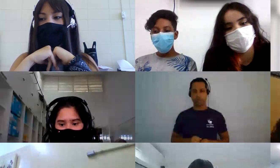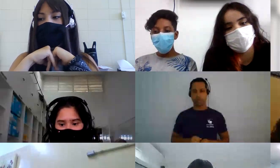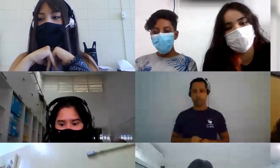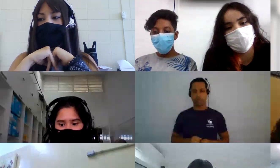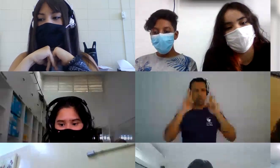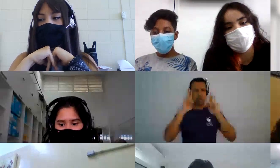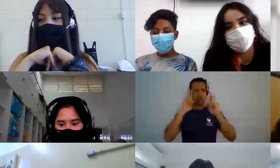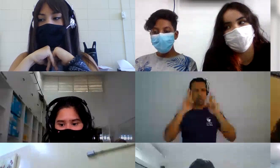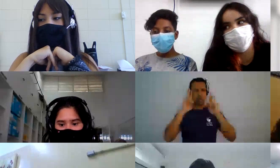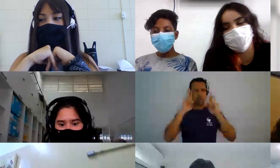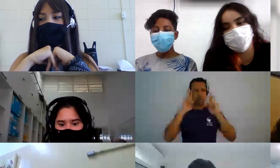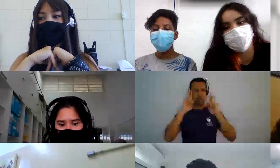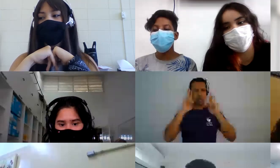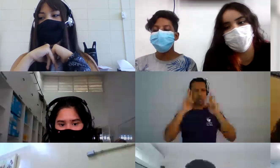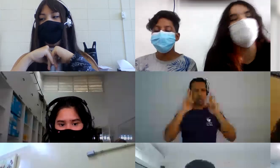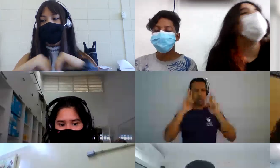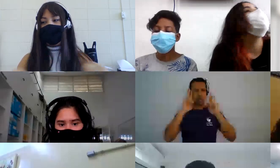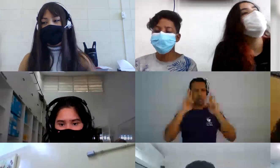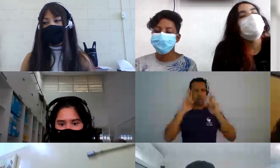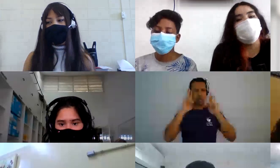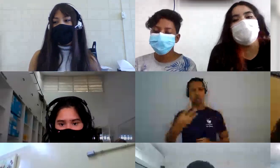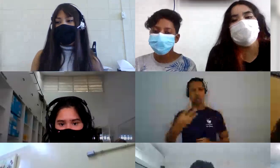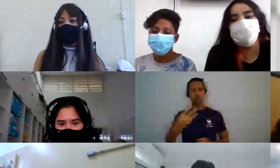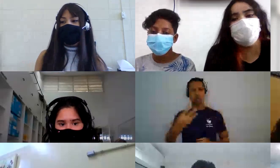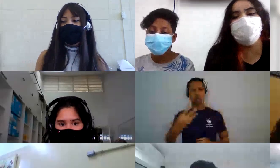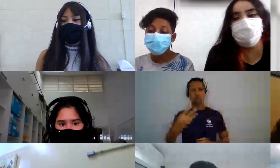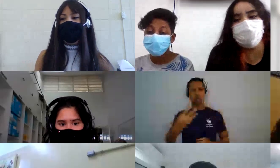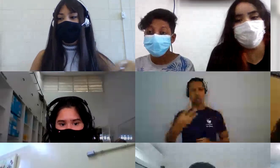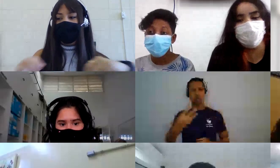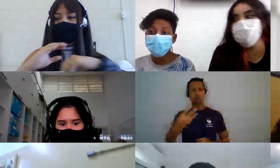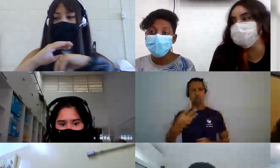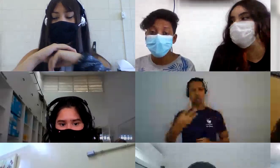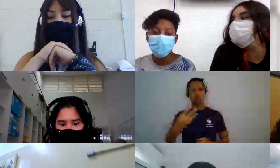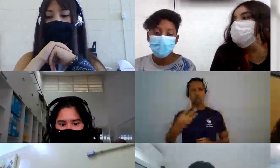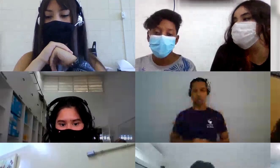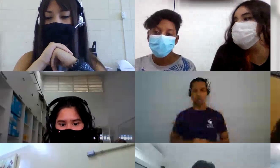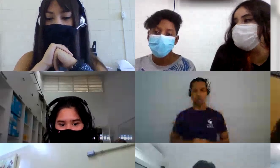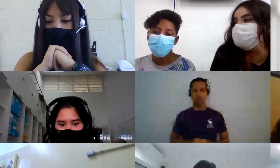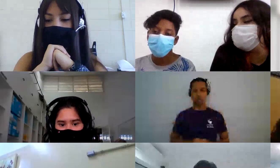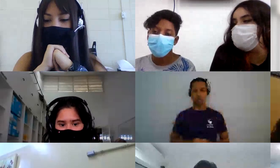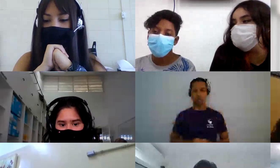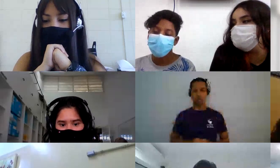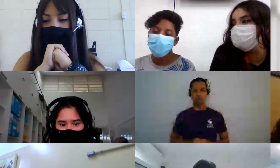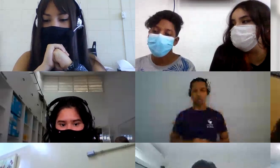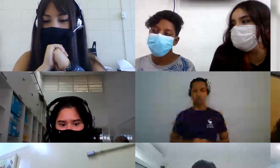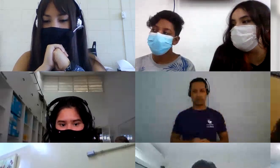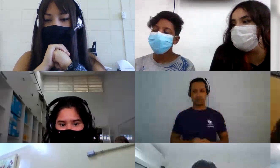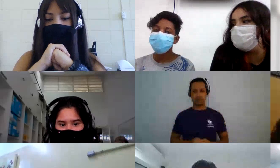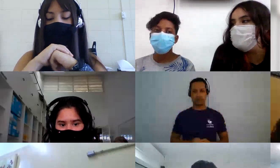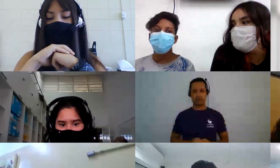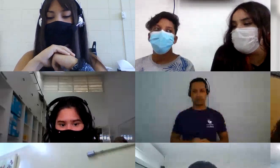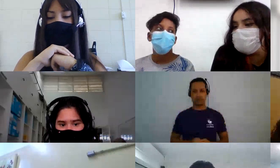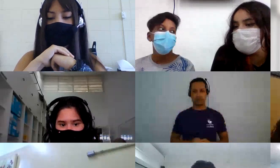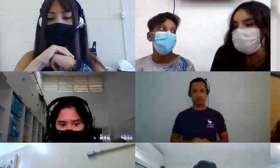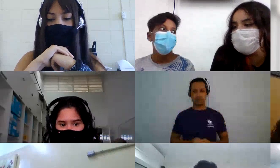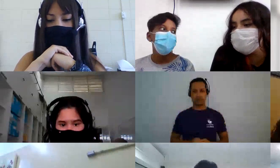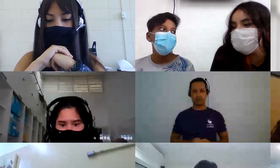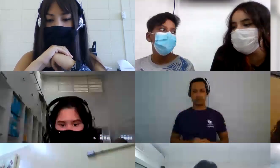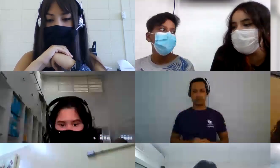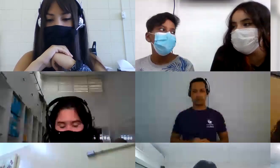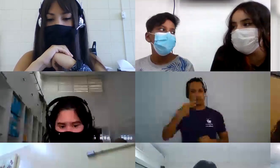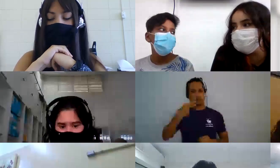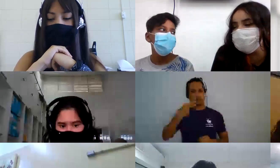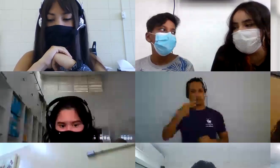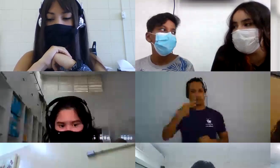de uma menina de 14, 15 que começa a ter suas atitudes? Não tô nem falando de beijar ainda, tá? Até agora tá falando de beijar. Agora tô falando de transar, por